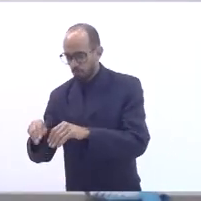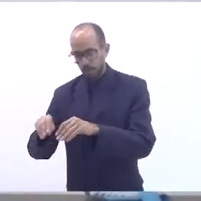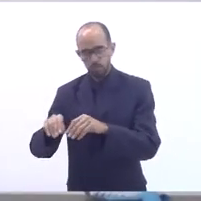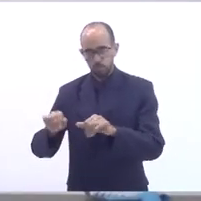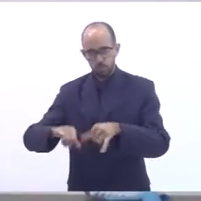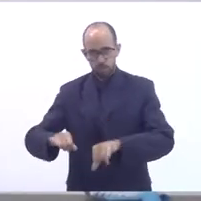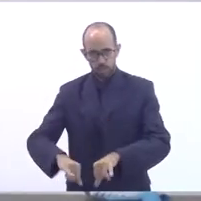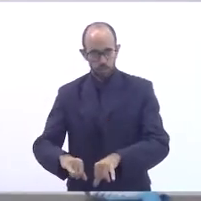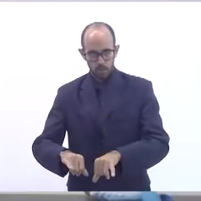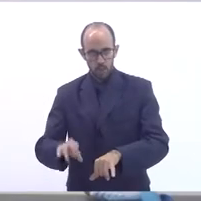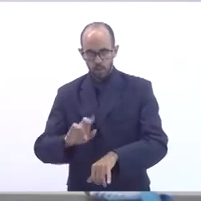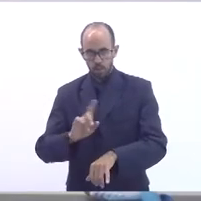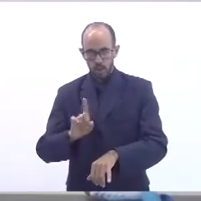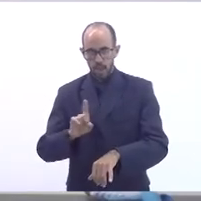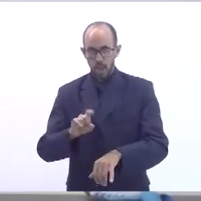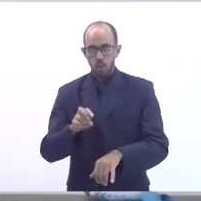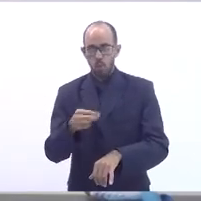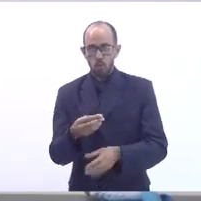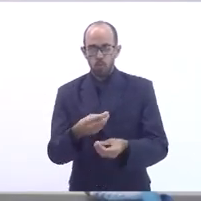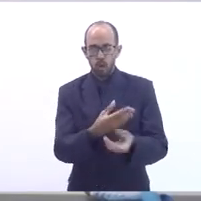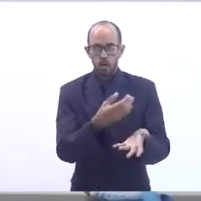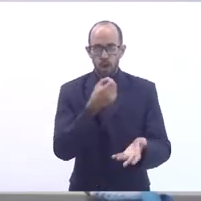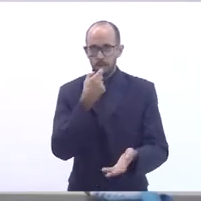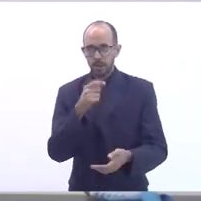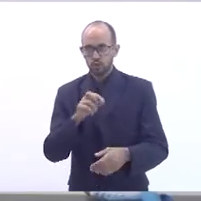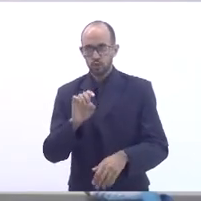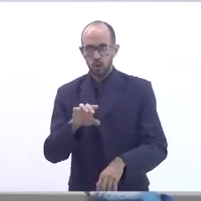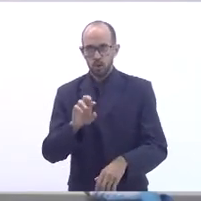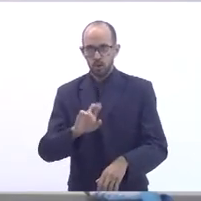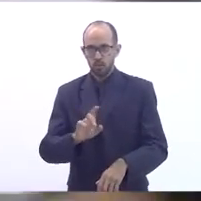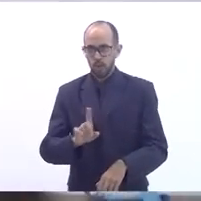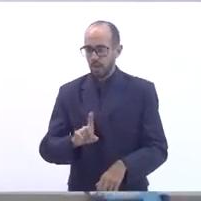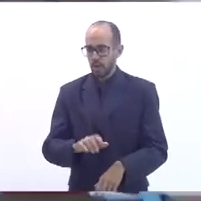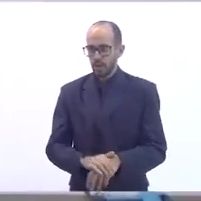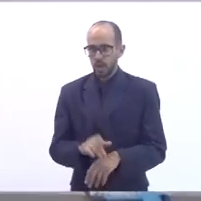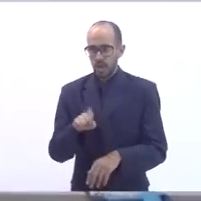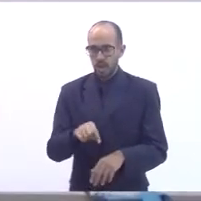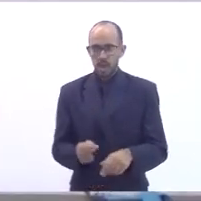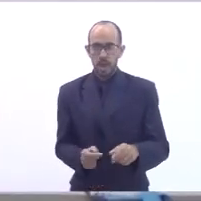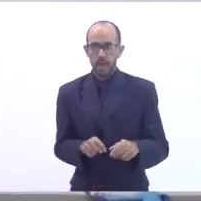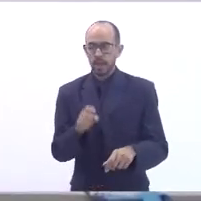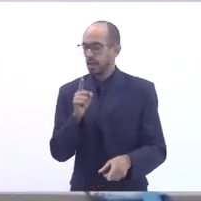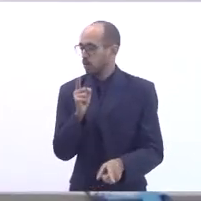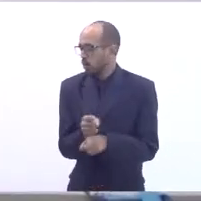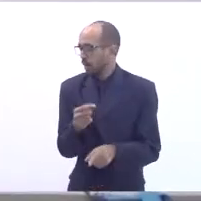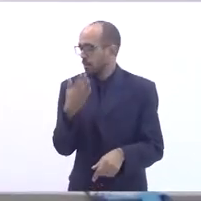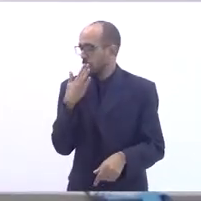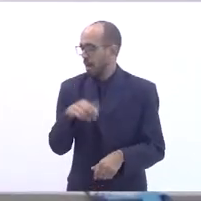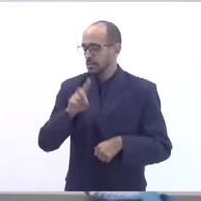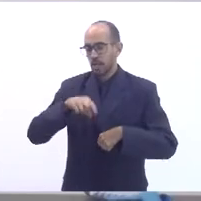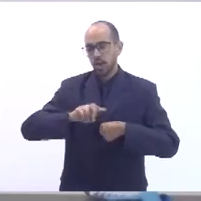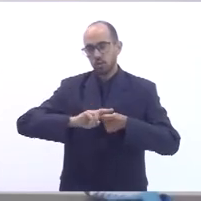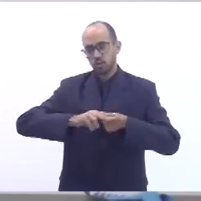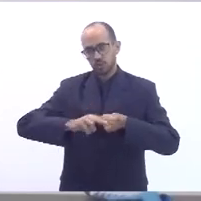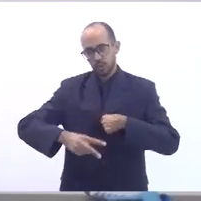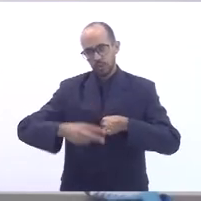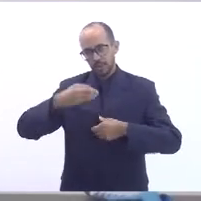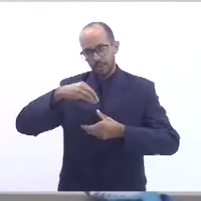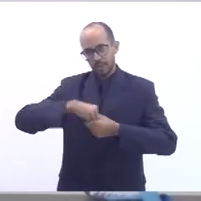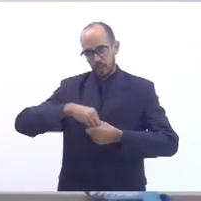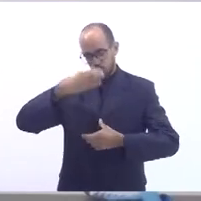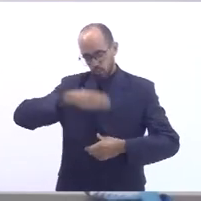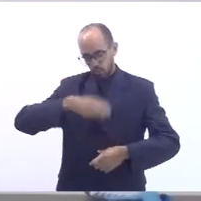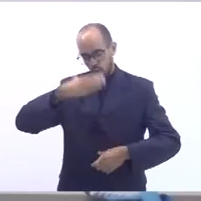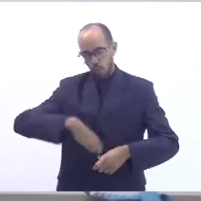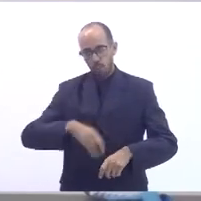é simplesmente medicar o paciente é identificar quais são os sintomas de dentro daquele organismo e qual a espécie